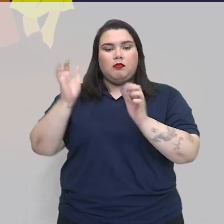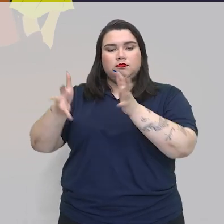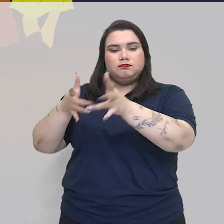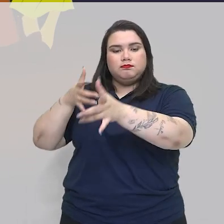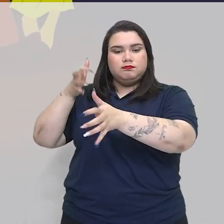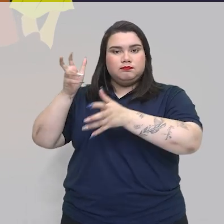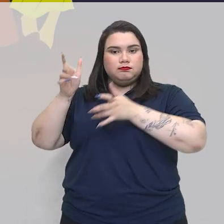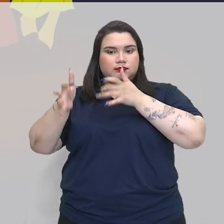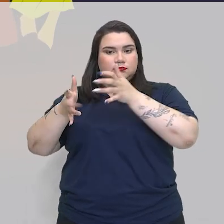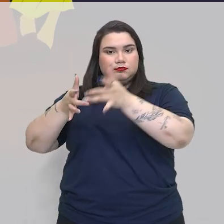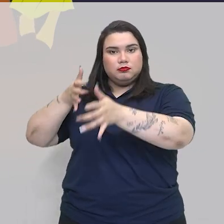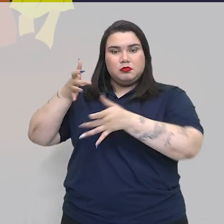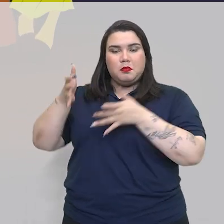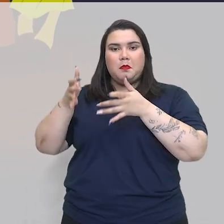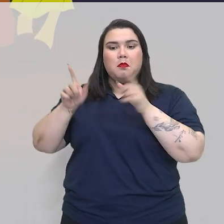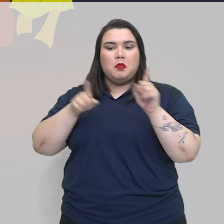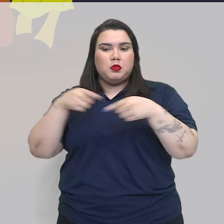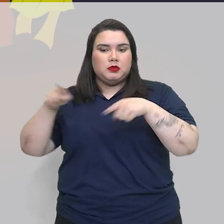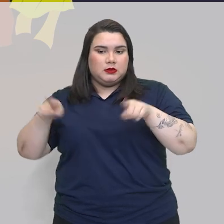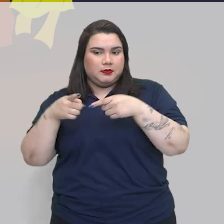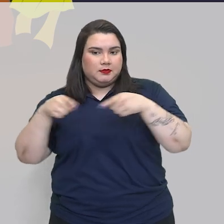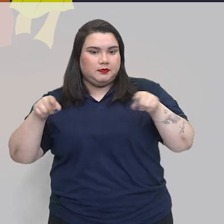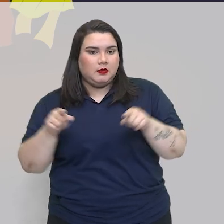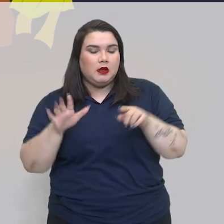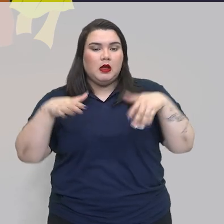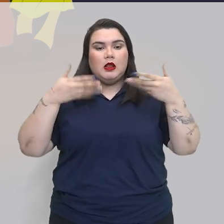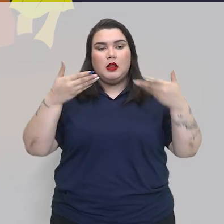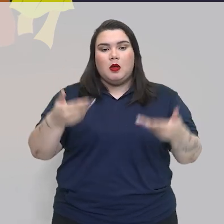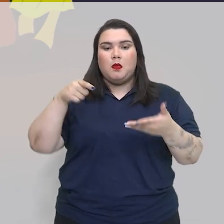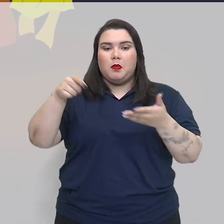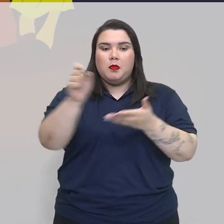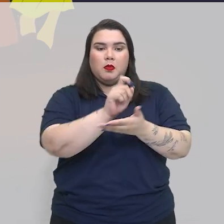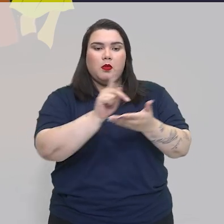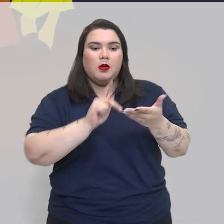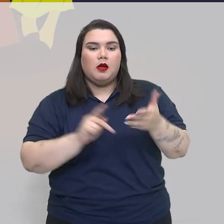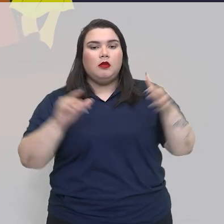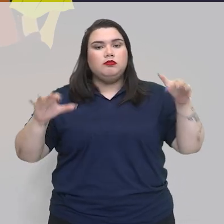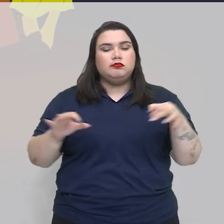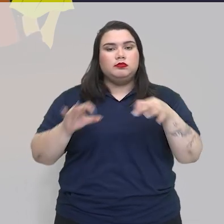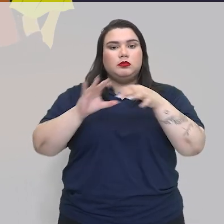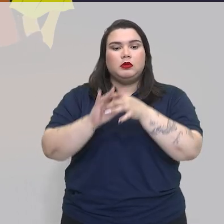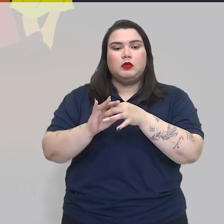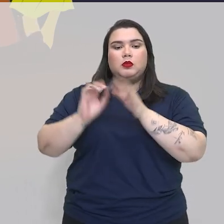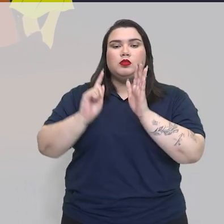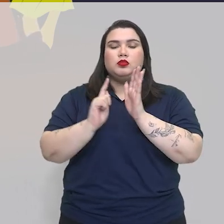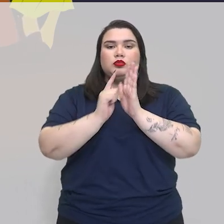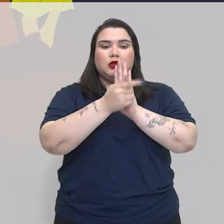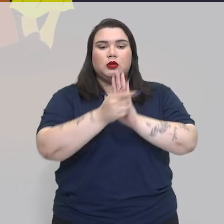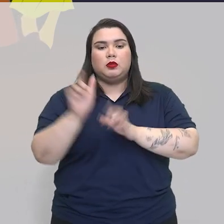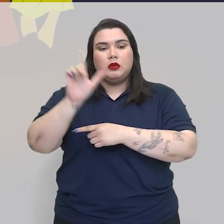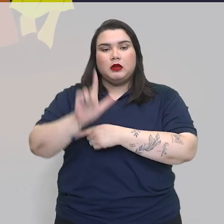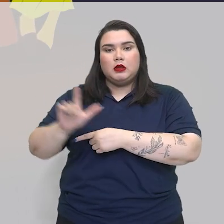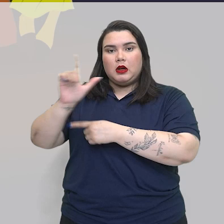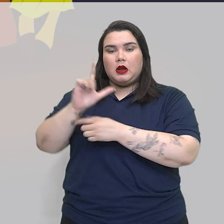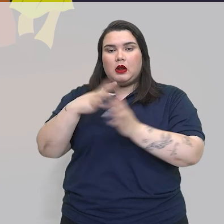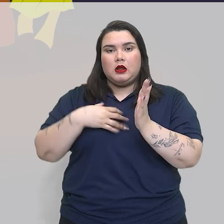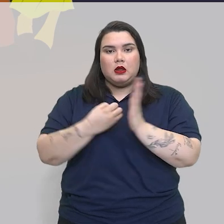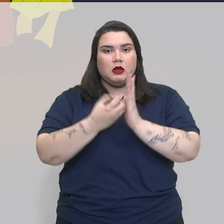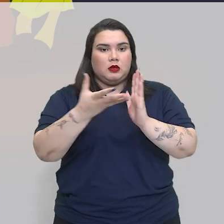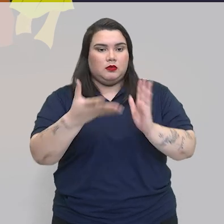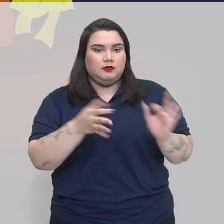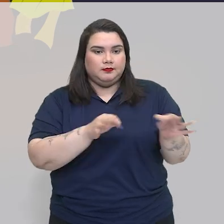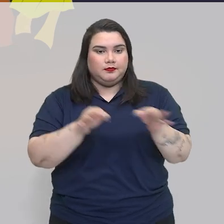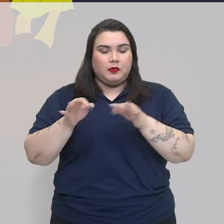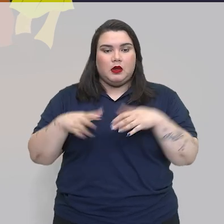instrumento de cordas chamado lira. Por isso dizemos que os poemas pertencem ao gênero literário lírico. Assim, em